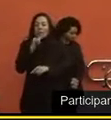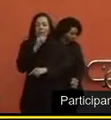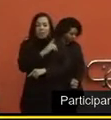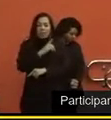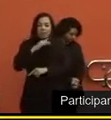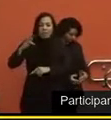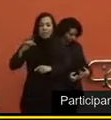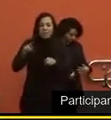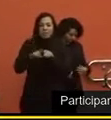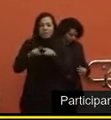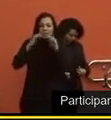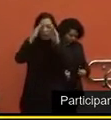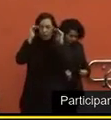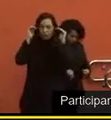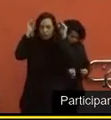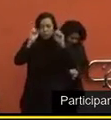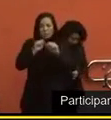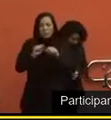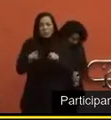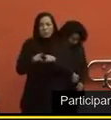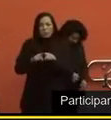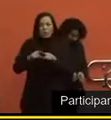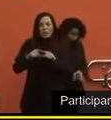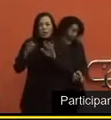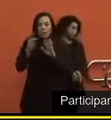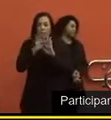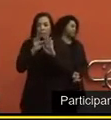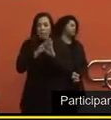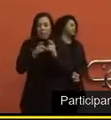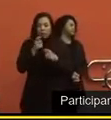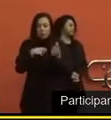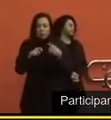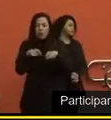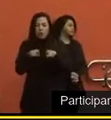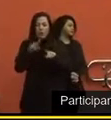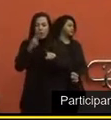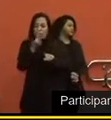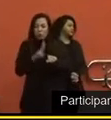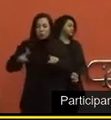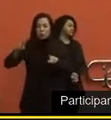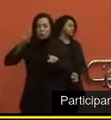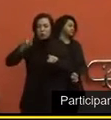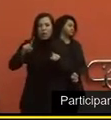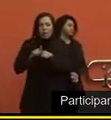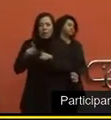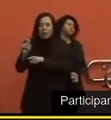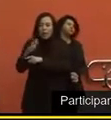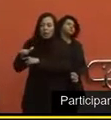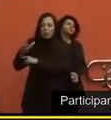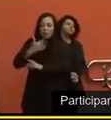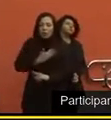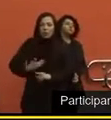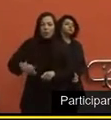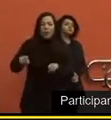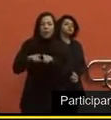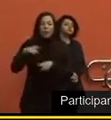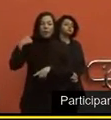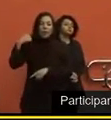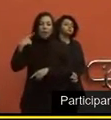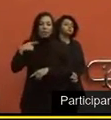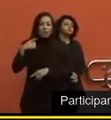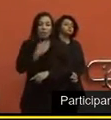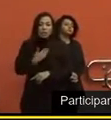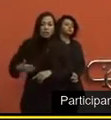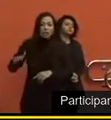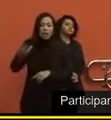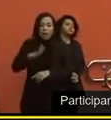Pública, o Tribunal de Justiça, os Tribunais de Contas, as universidades, com gestores públicos e as advocacias públicas